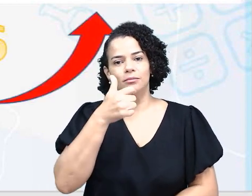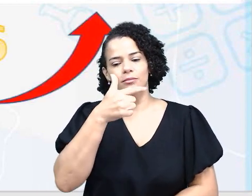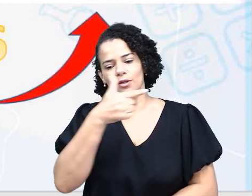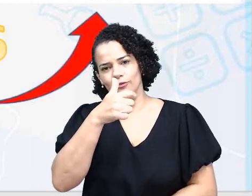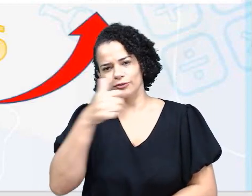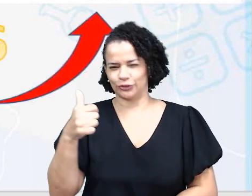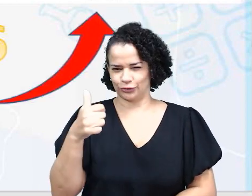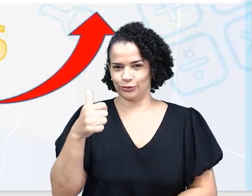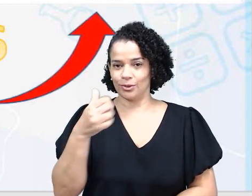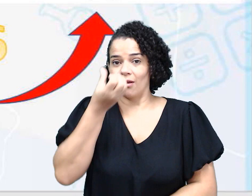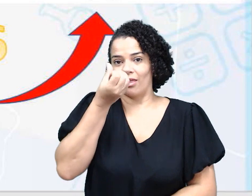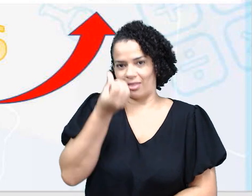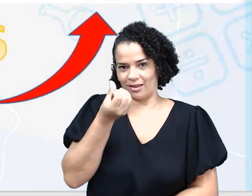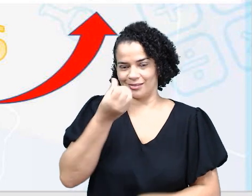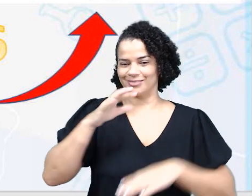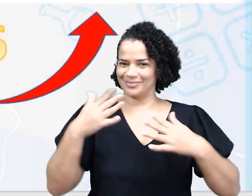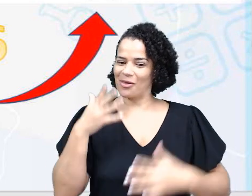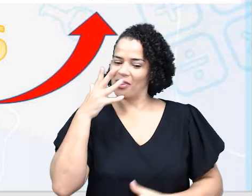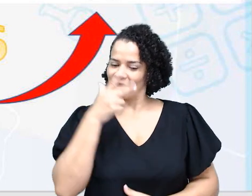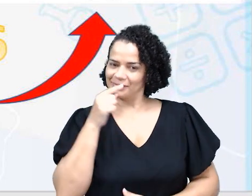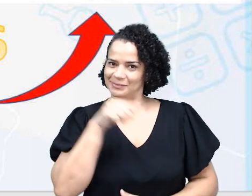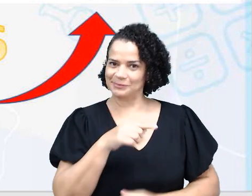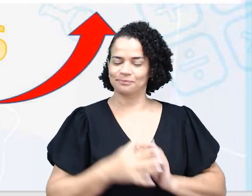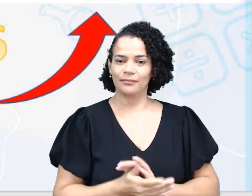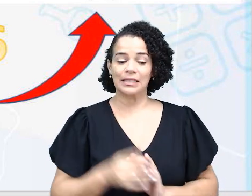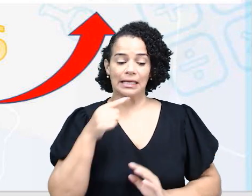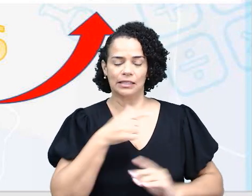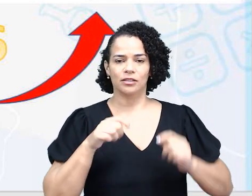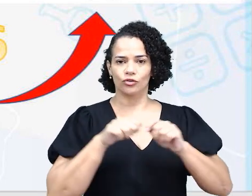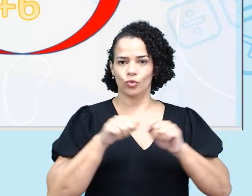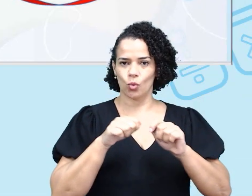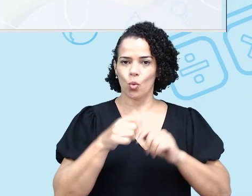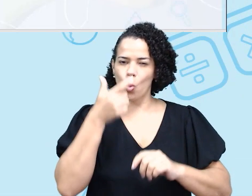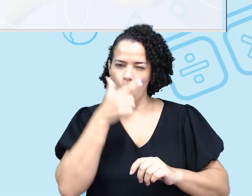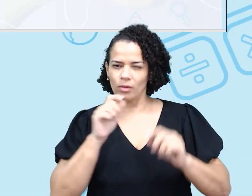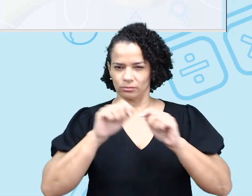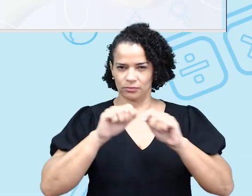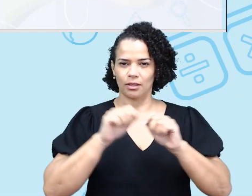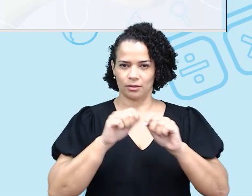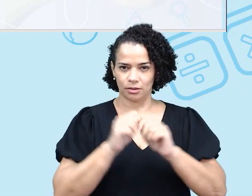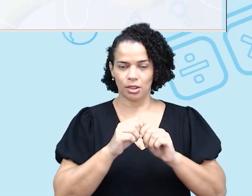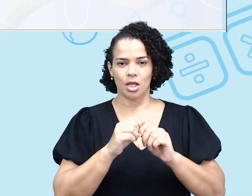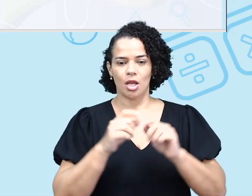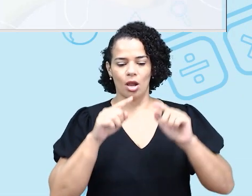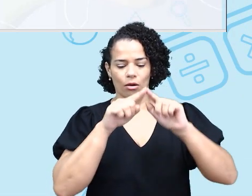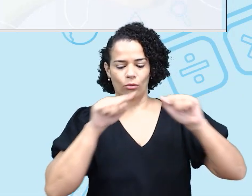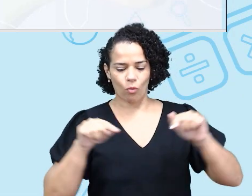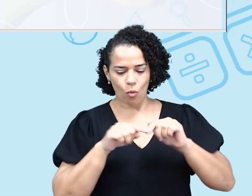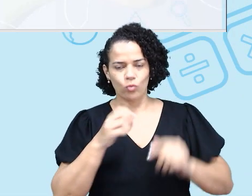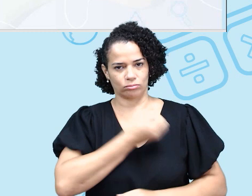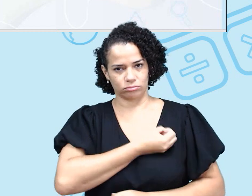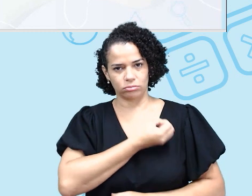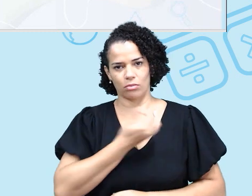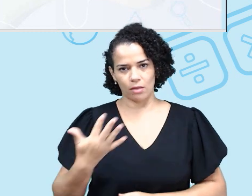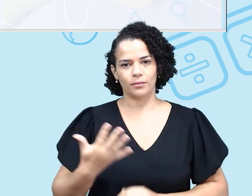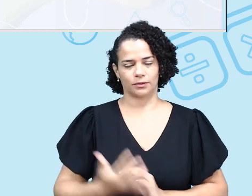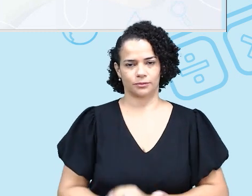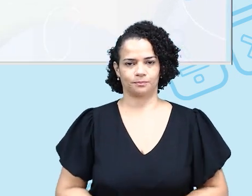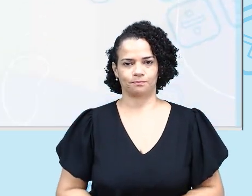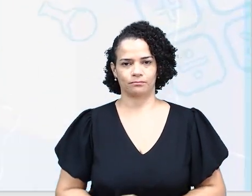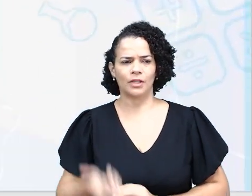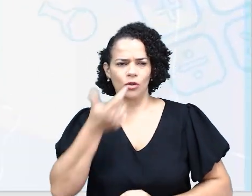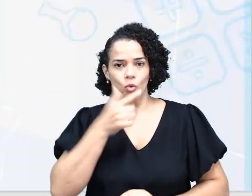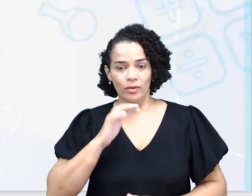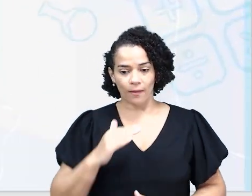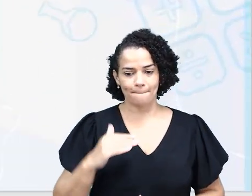lindo isso? Então, é essa construção que a gente consegue com os números triangulares. E a gente consegue ir mais além. Ó. Então, aqui